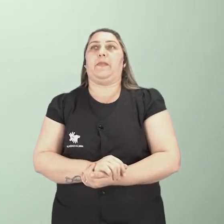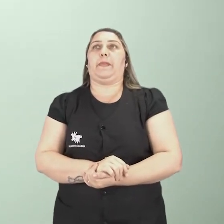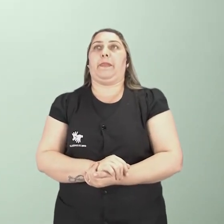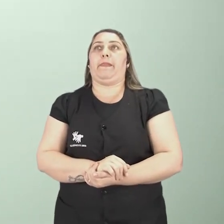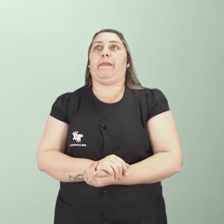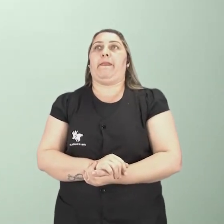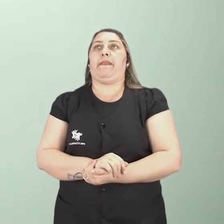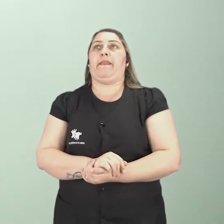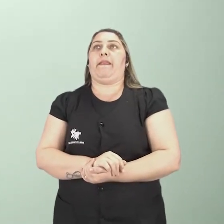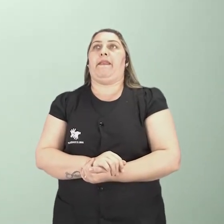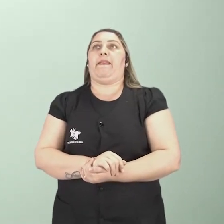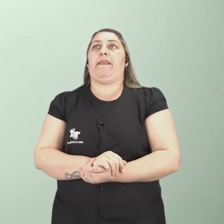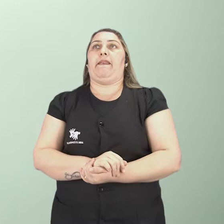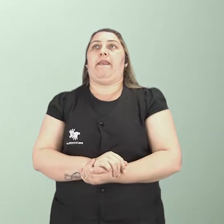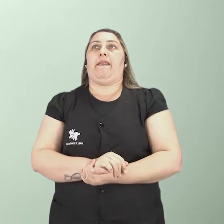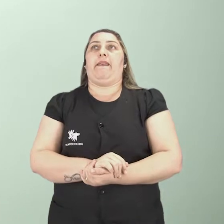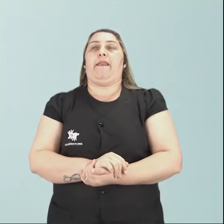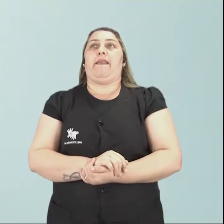Então,